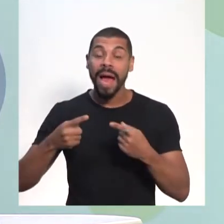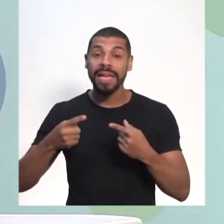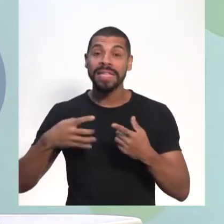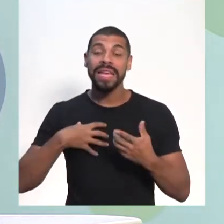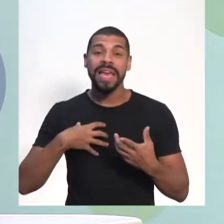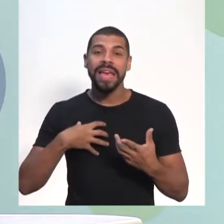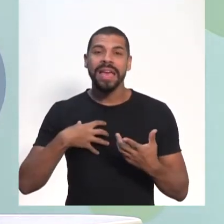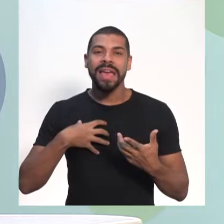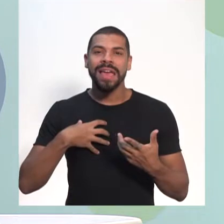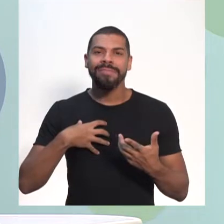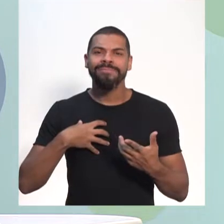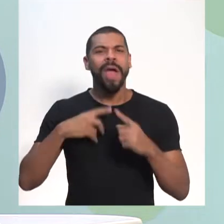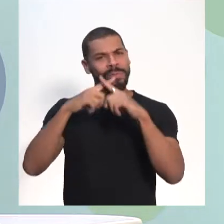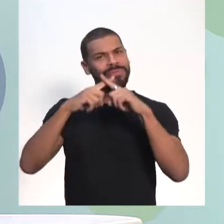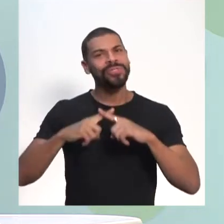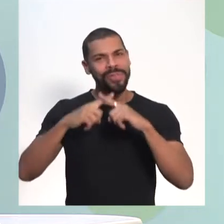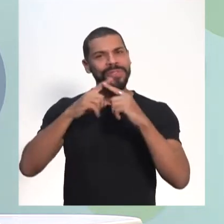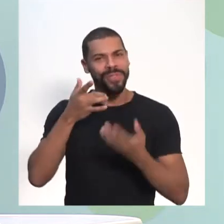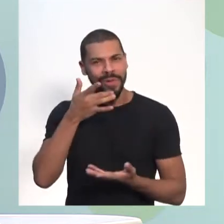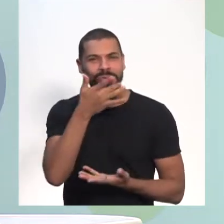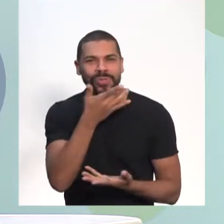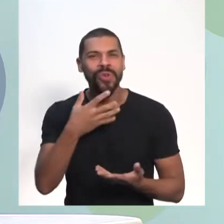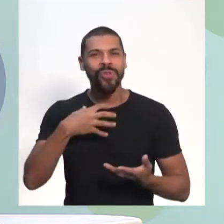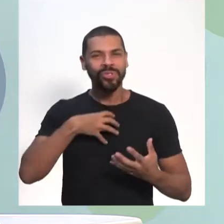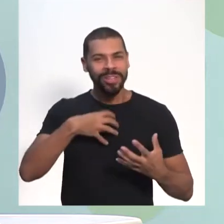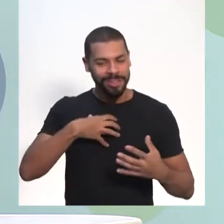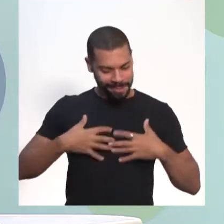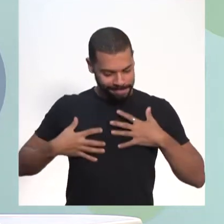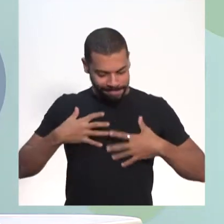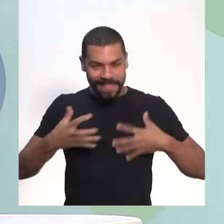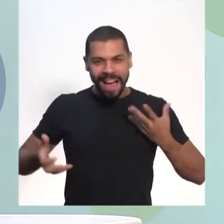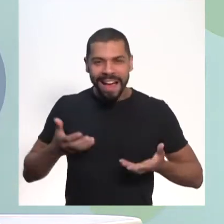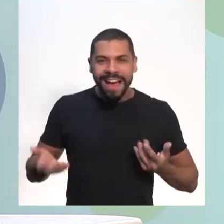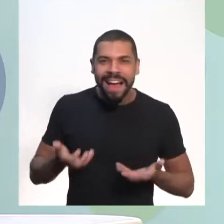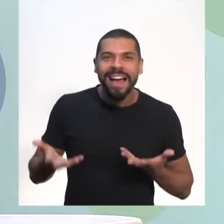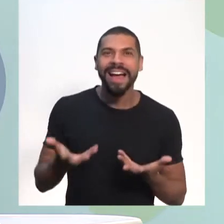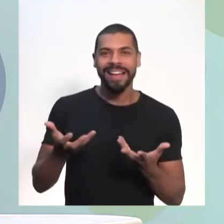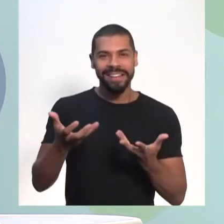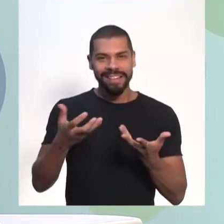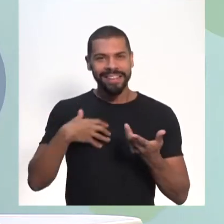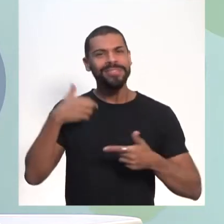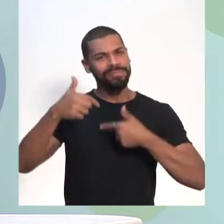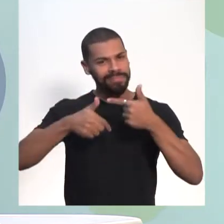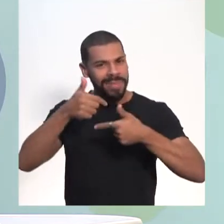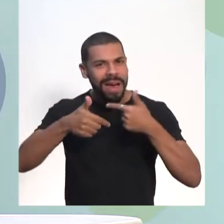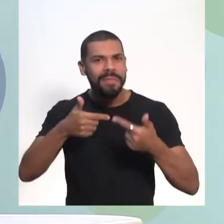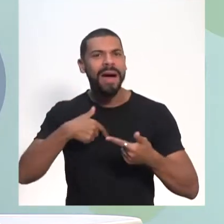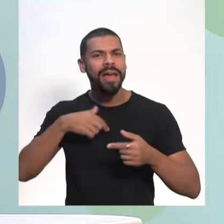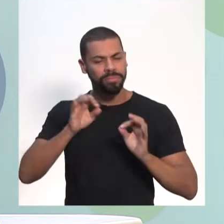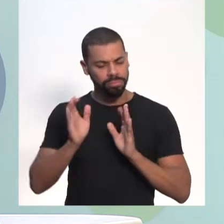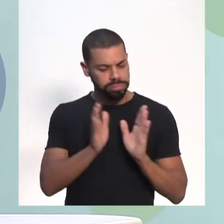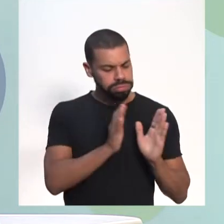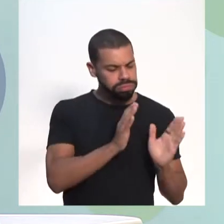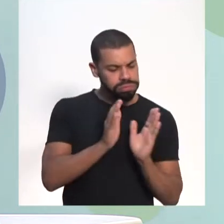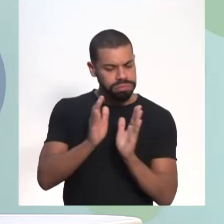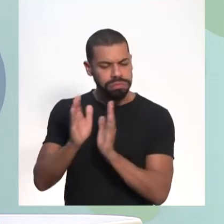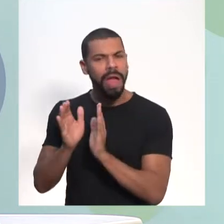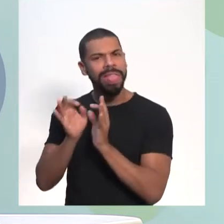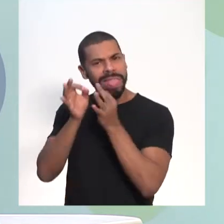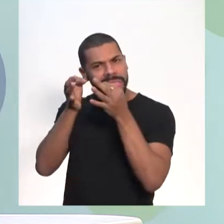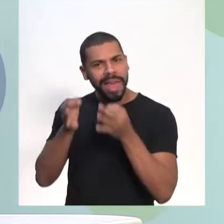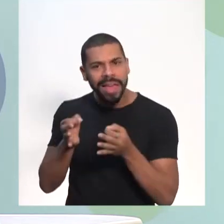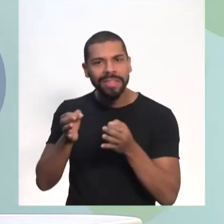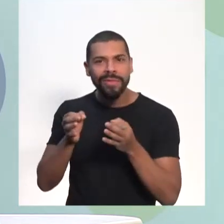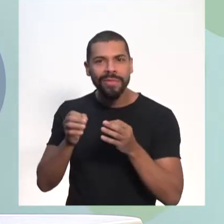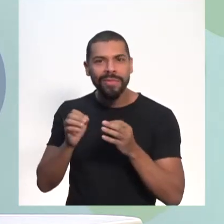aquele tipo de desafio que é gostoso, né? Porque você conseguindo desenvolver um trabalho bem coordenado, bem articulado, o resultado